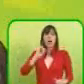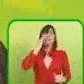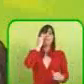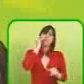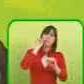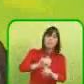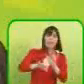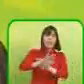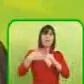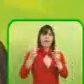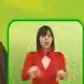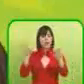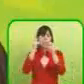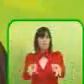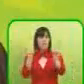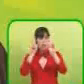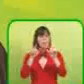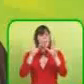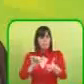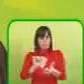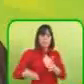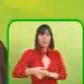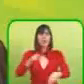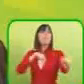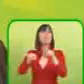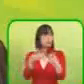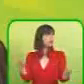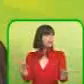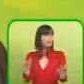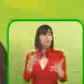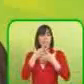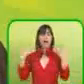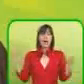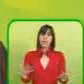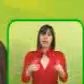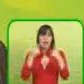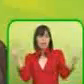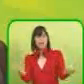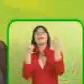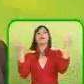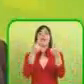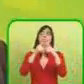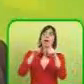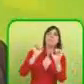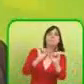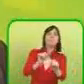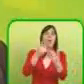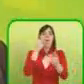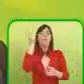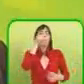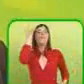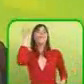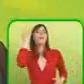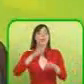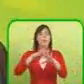por políticas de direita neoliberal, precisamos mudar de política. Não teremos uma grande máquina de campanha publicitária nem teremos a vida